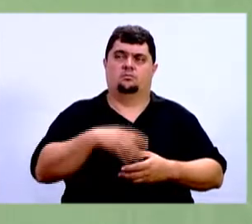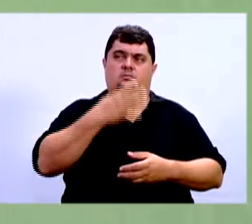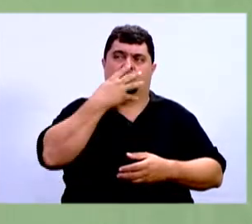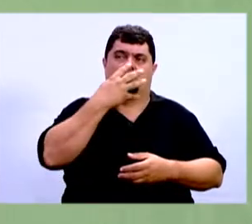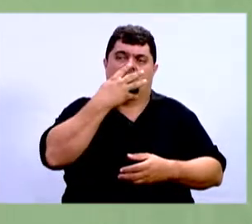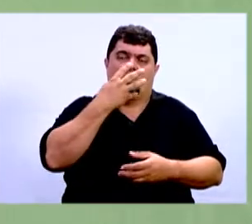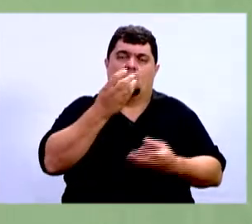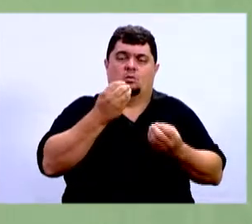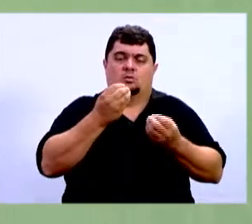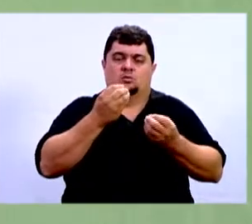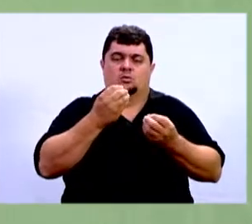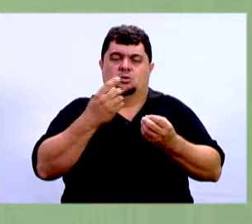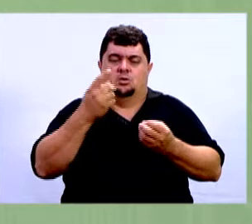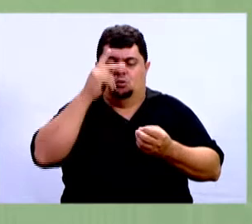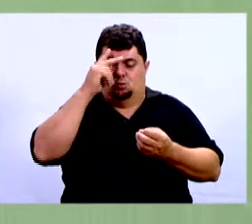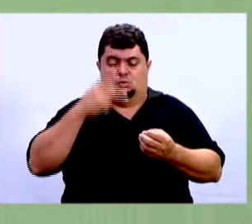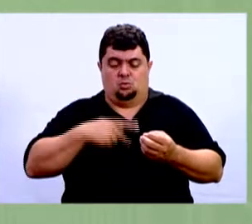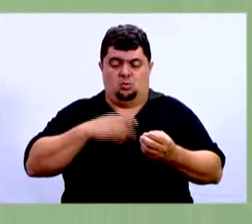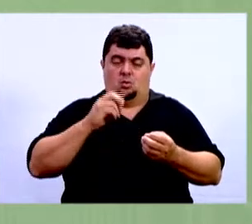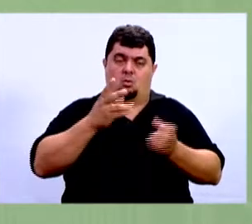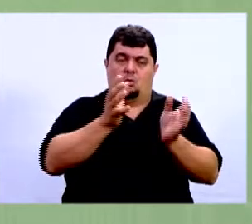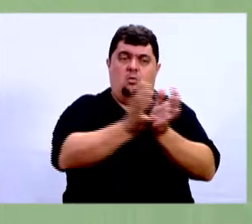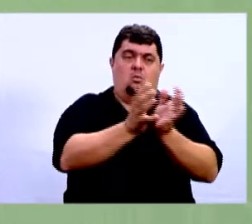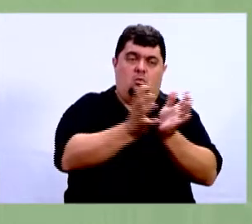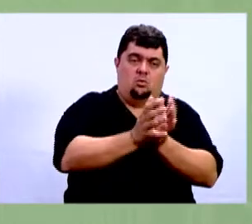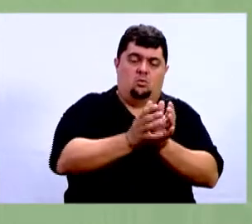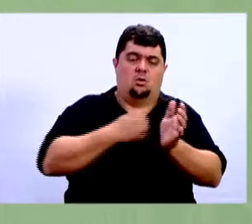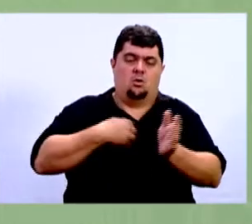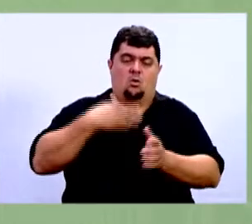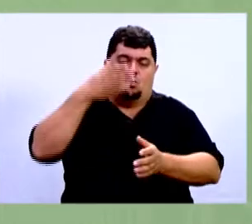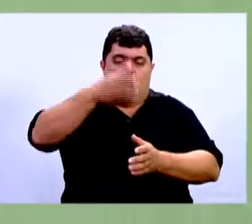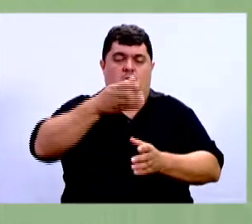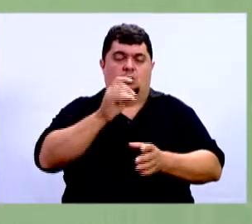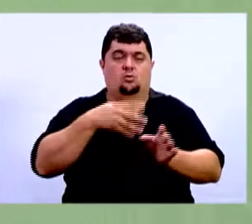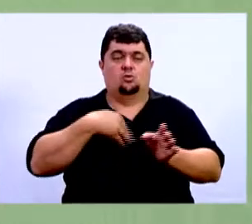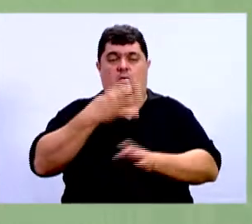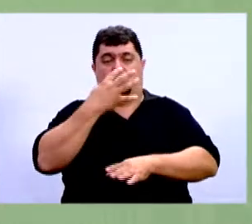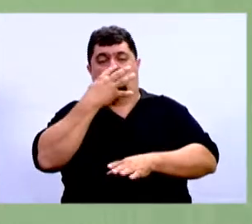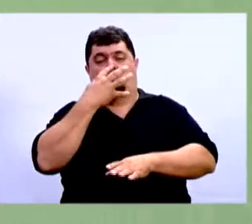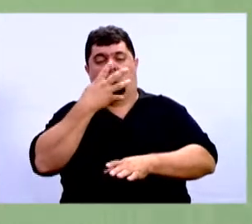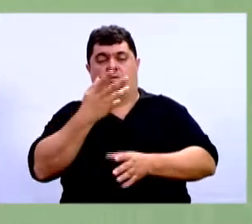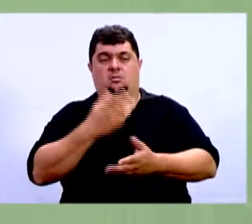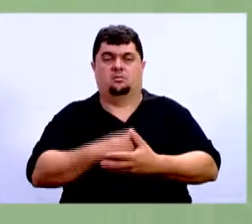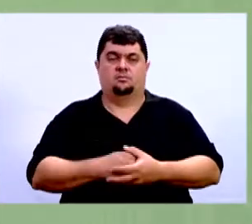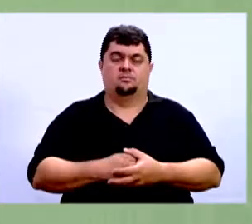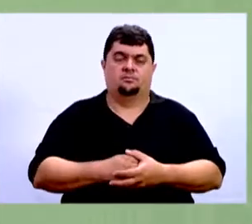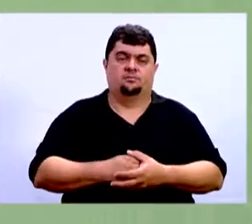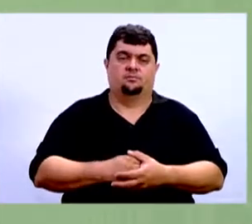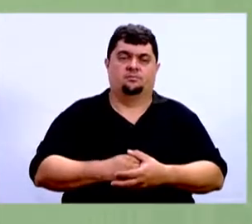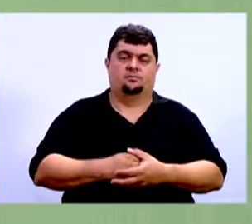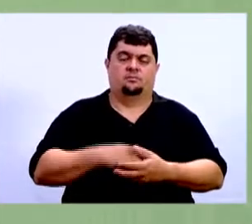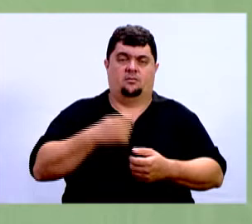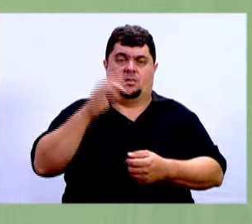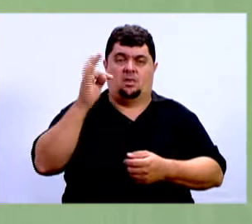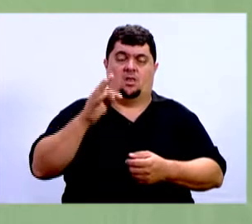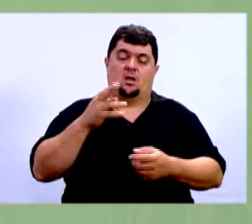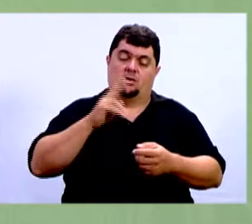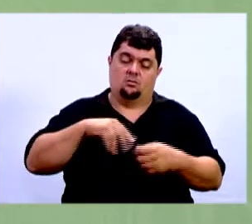técnica, seja ela individual, coletiva, participante ou não participante. Na hora de fazer essa técnica você tem